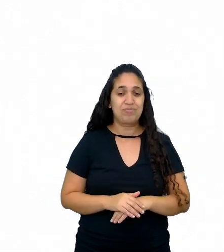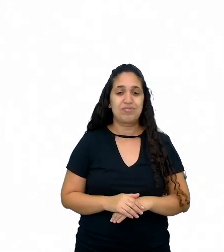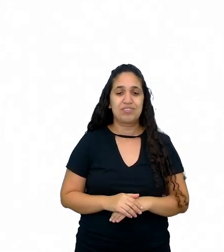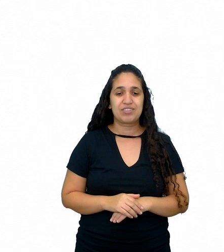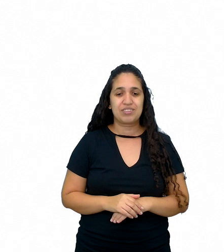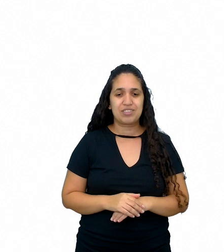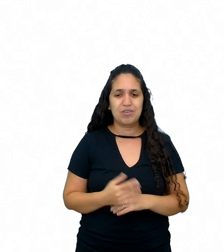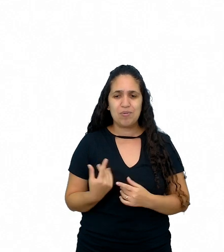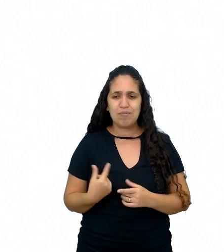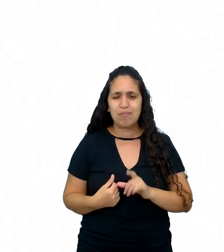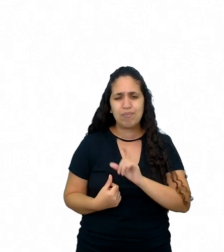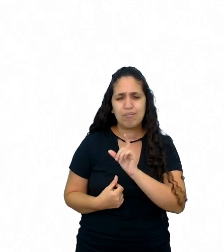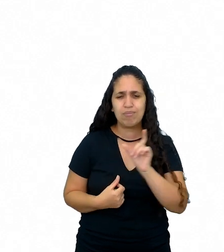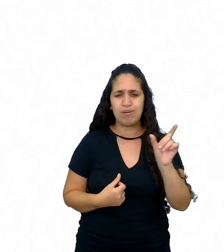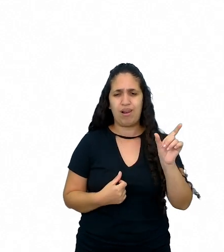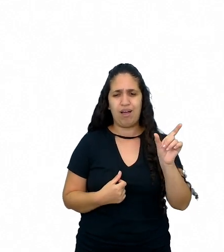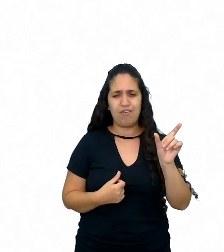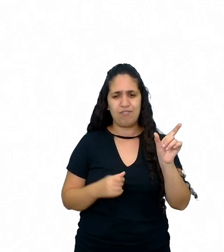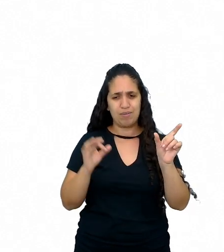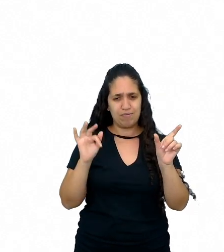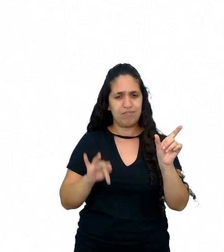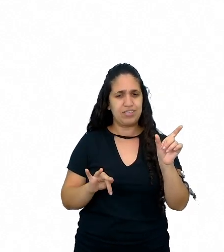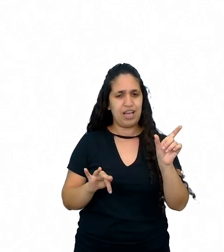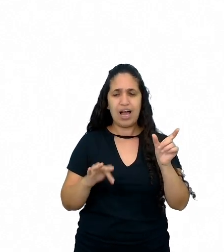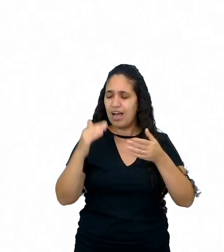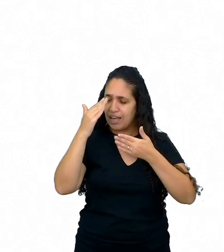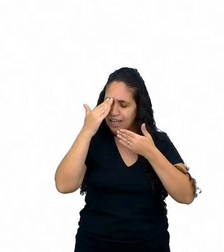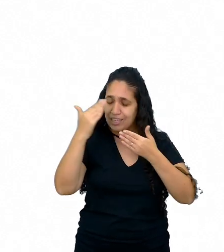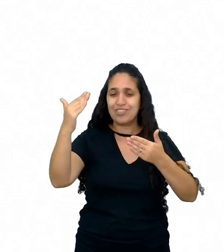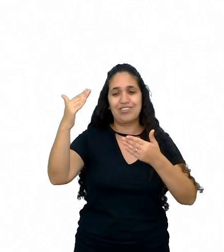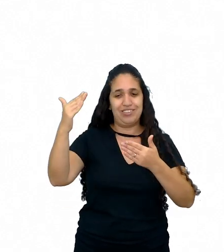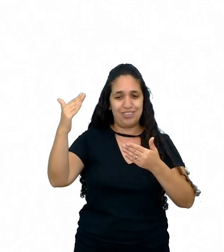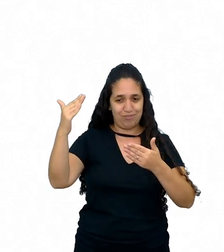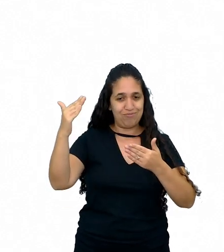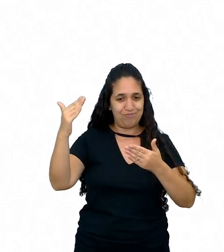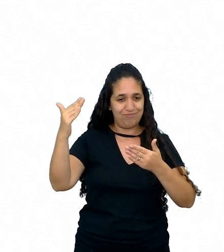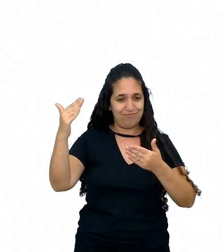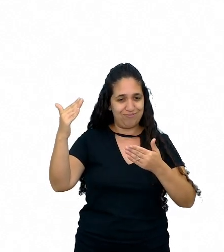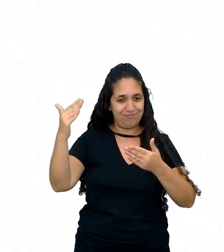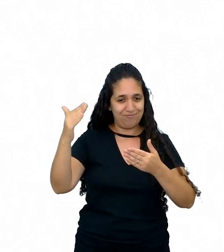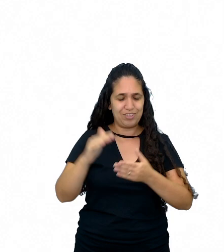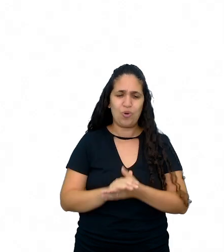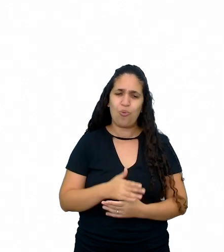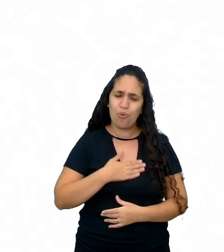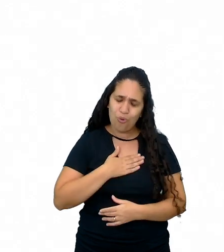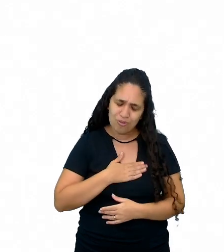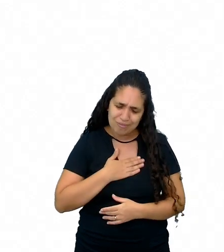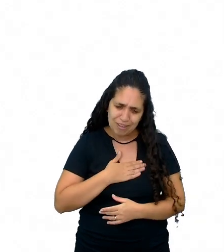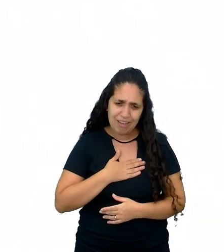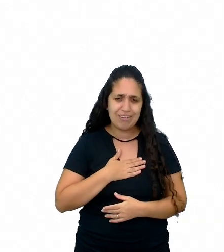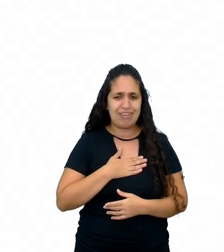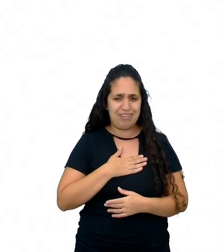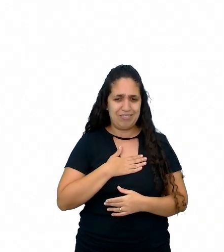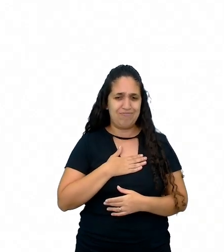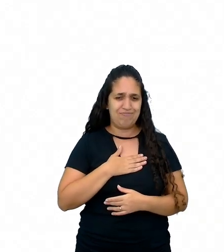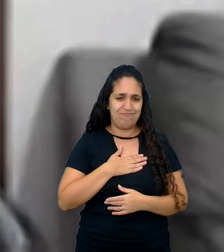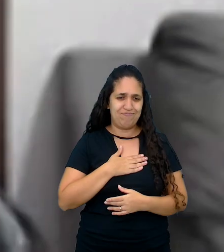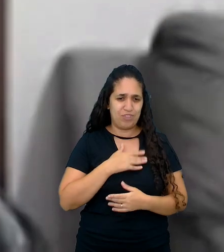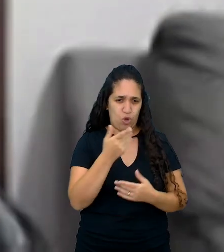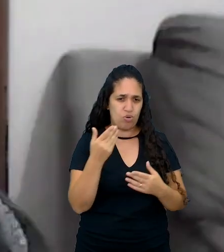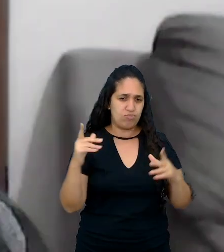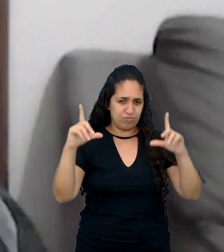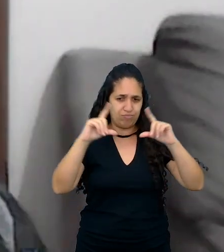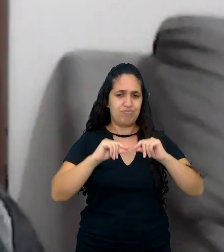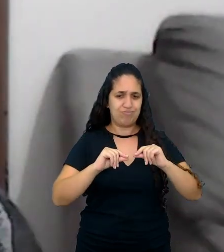uma palavra que eu gosto sempre de terminar, gratidão. Então, eu gostaria, estou fechando aqui o nosso